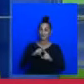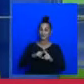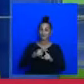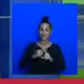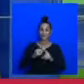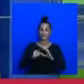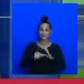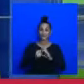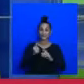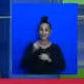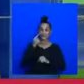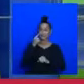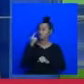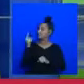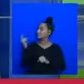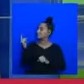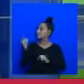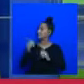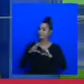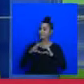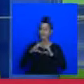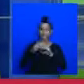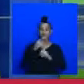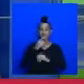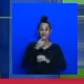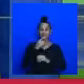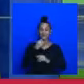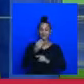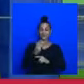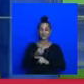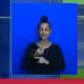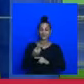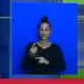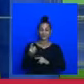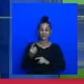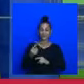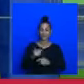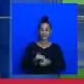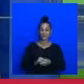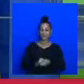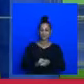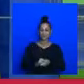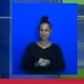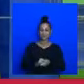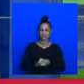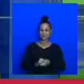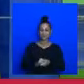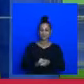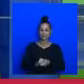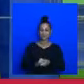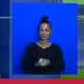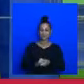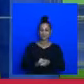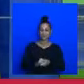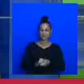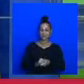sorteio da dupla Sena, o primeiro número já na tela, bola vermelha, 31. Vermelha, 31.